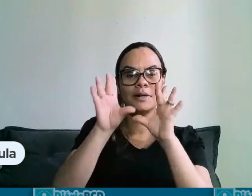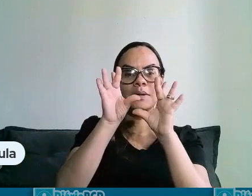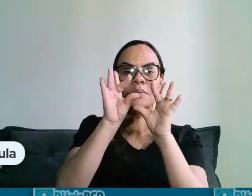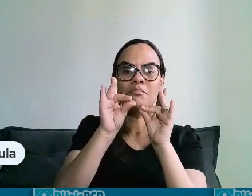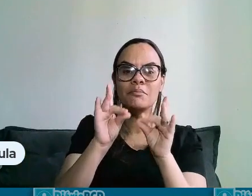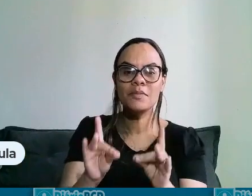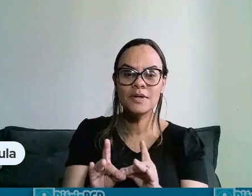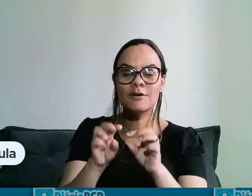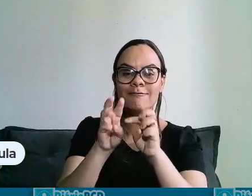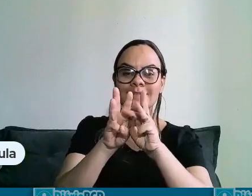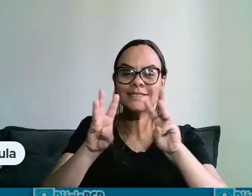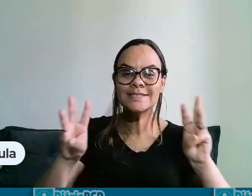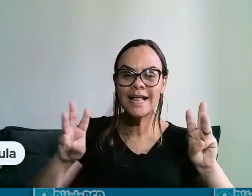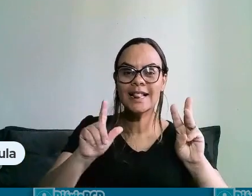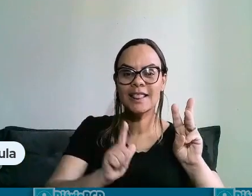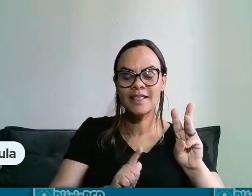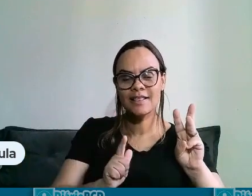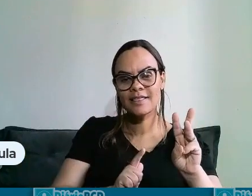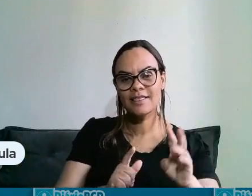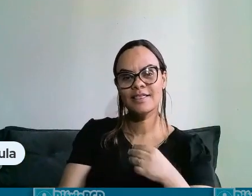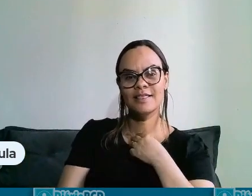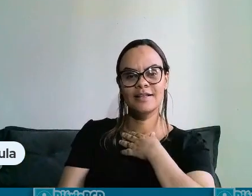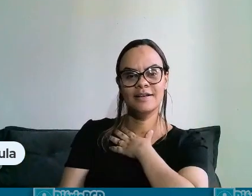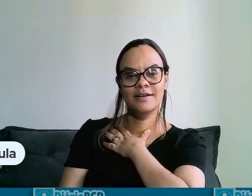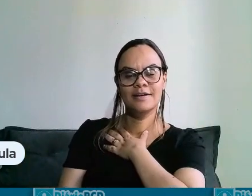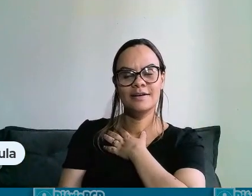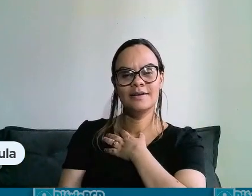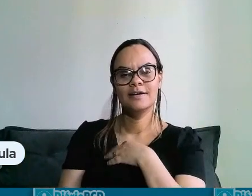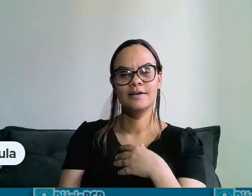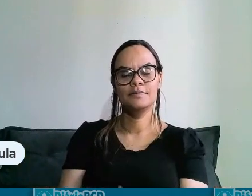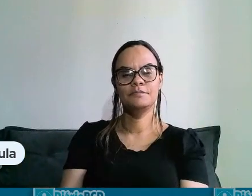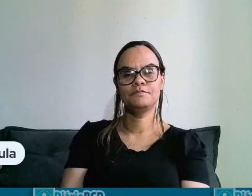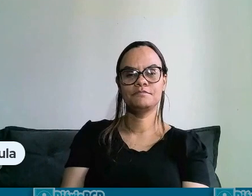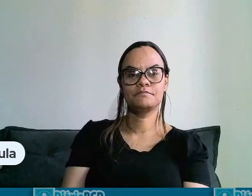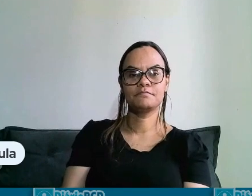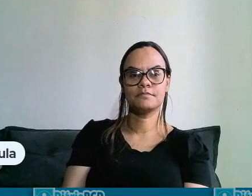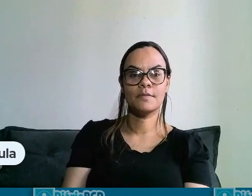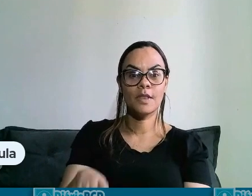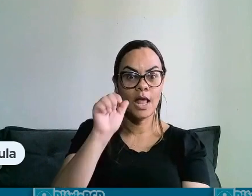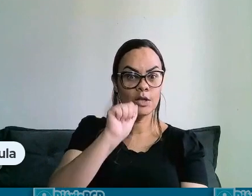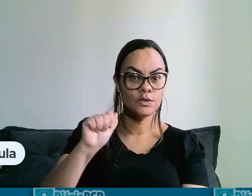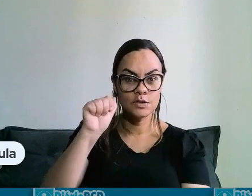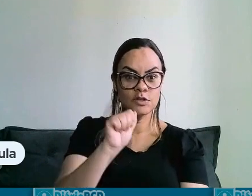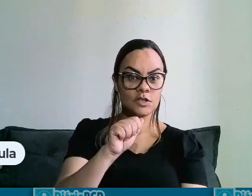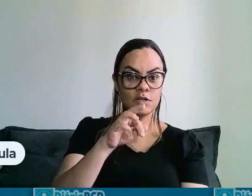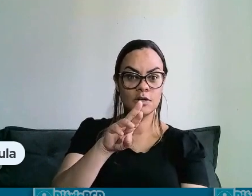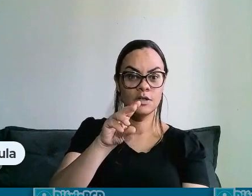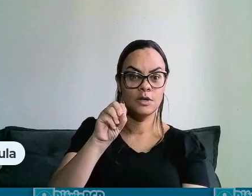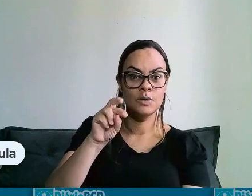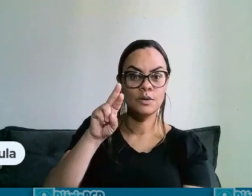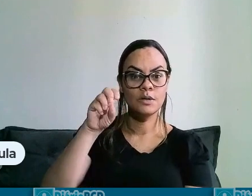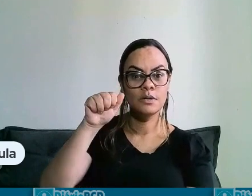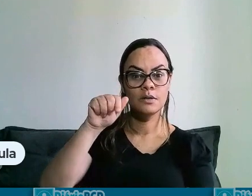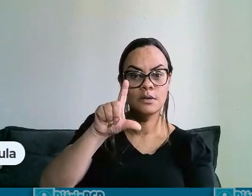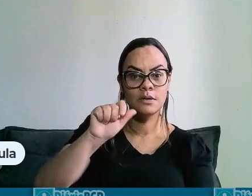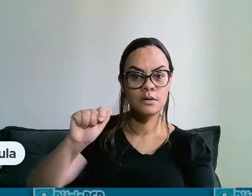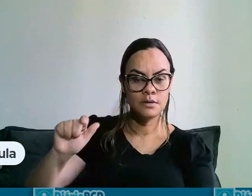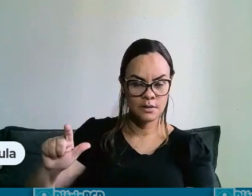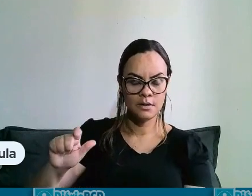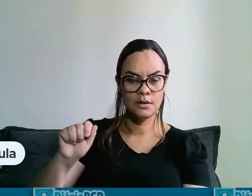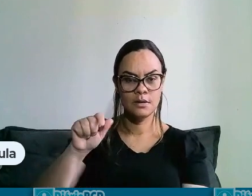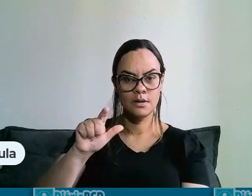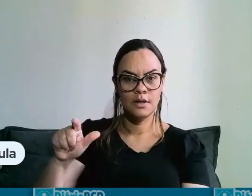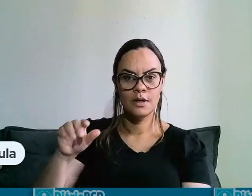tem o site da Fundação ProRenal e também como você acompanhar a Fundação ProRenal no